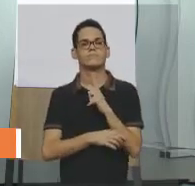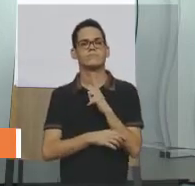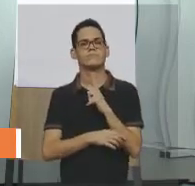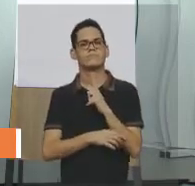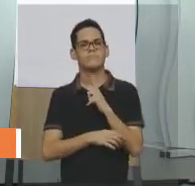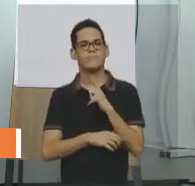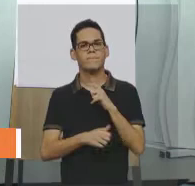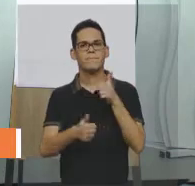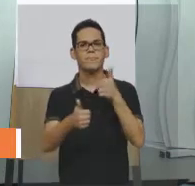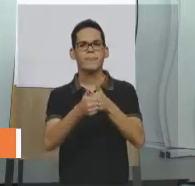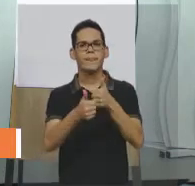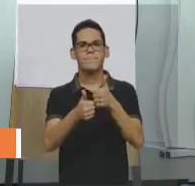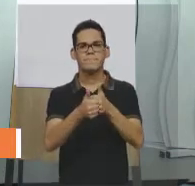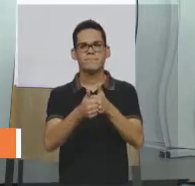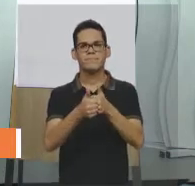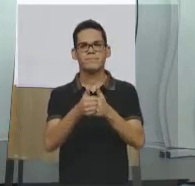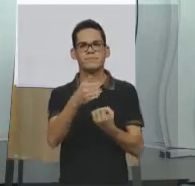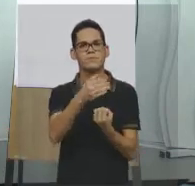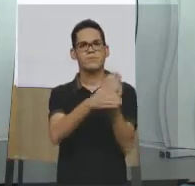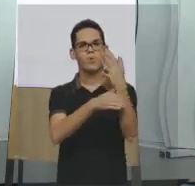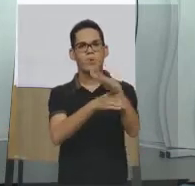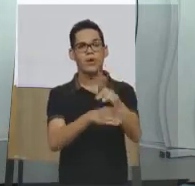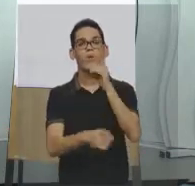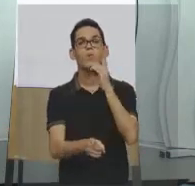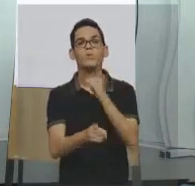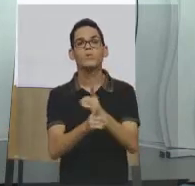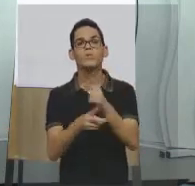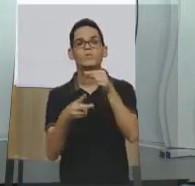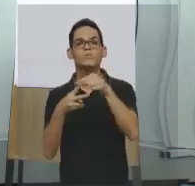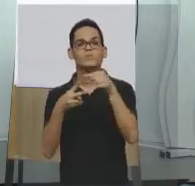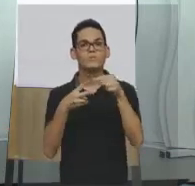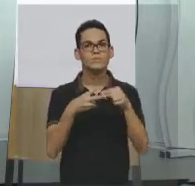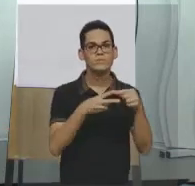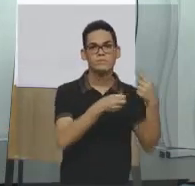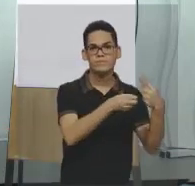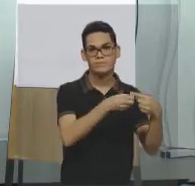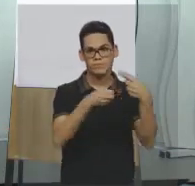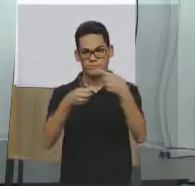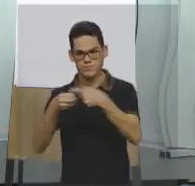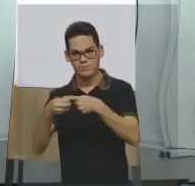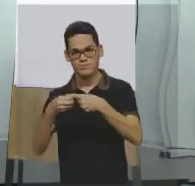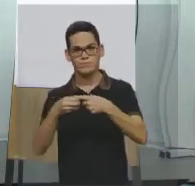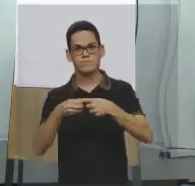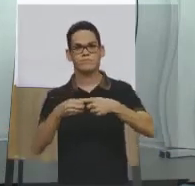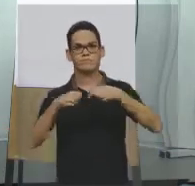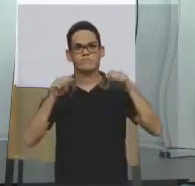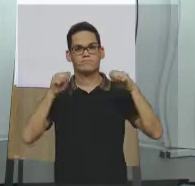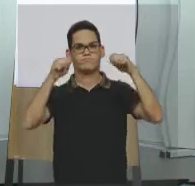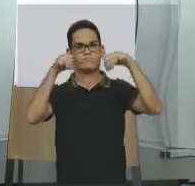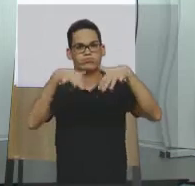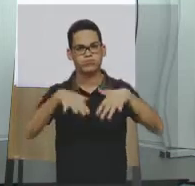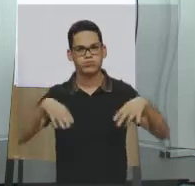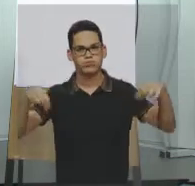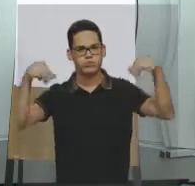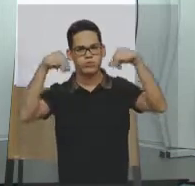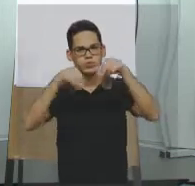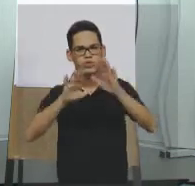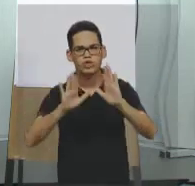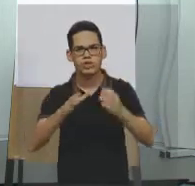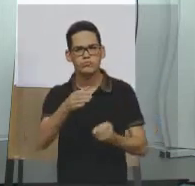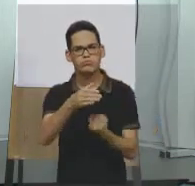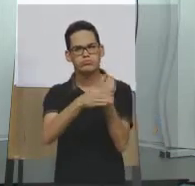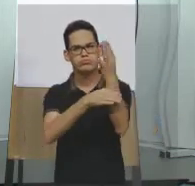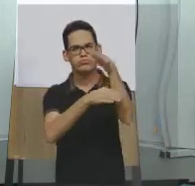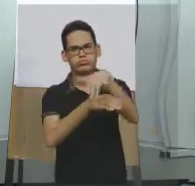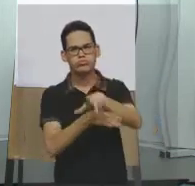abaixo da região próxima ao vulcão, foi encontrado 2 cidades que foram soterradas por lava desse vulcão